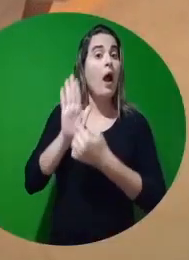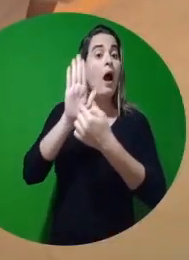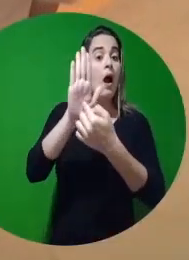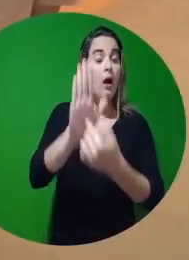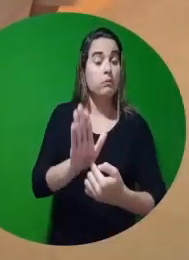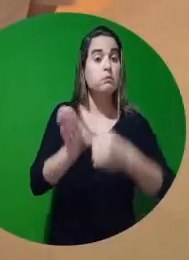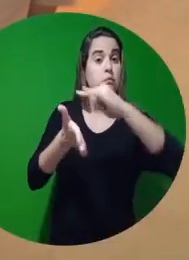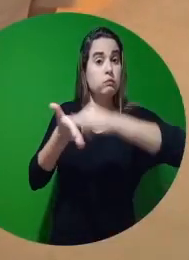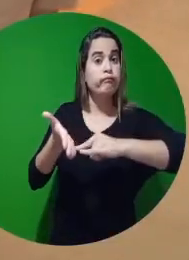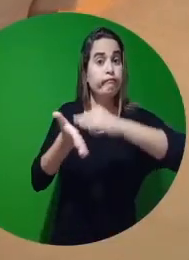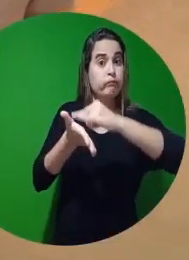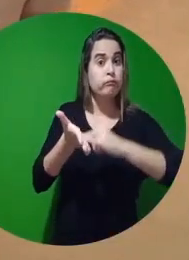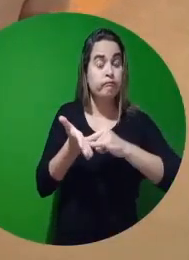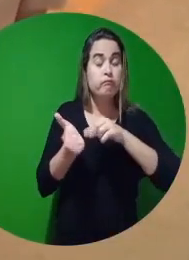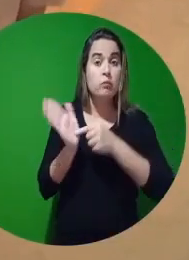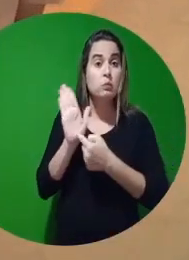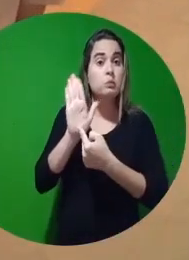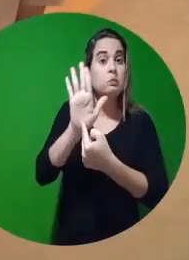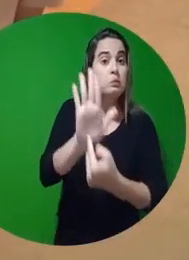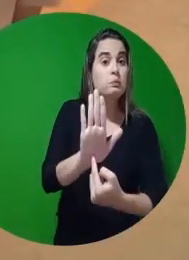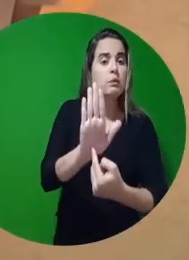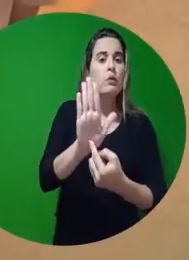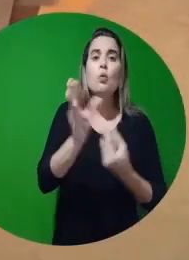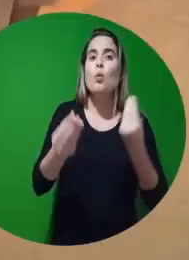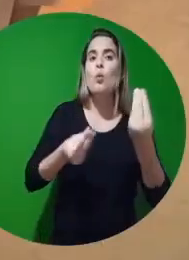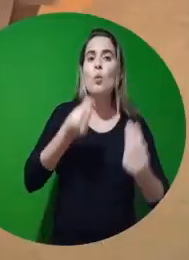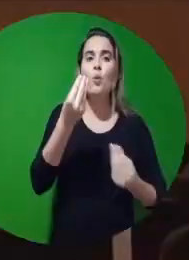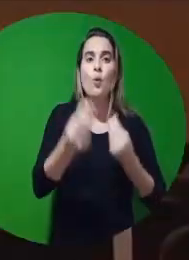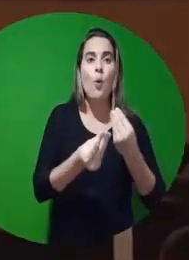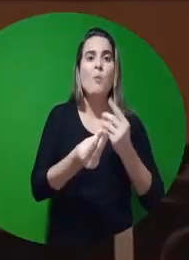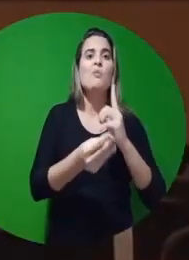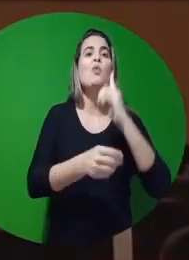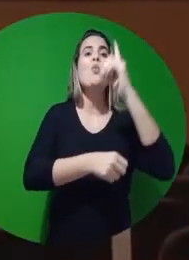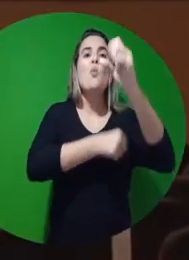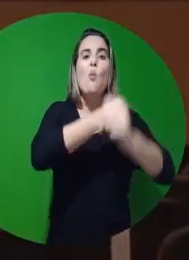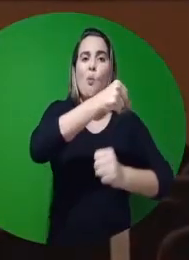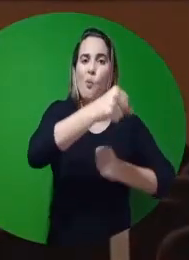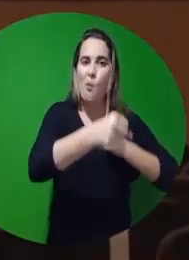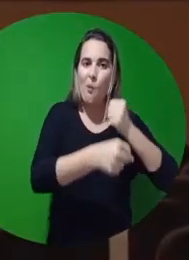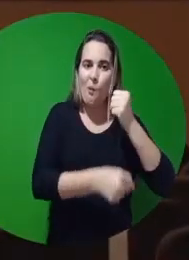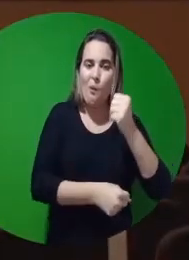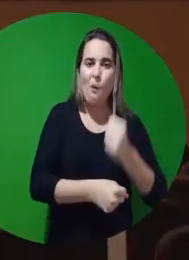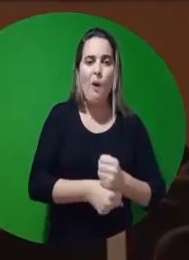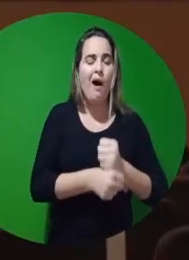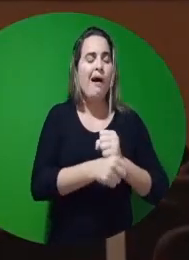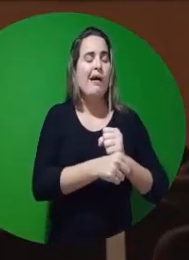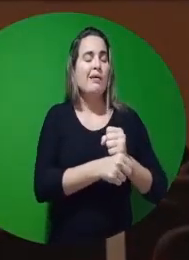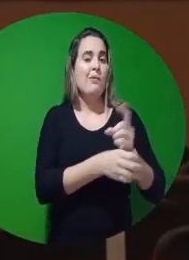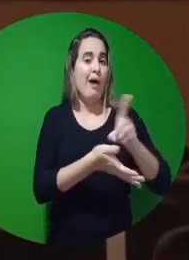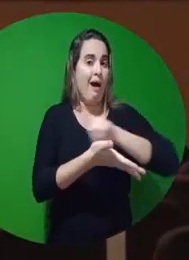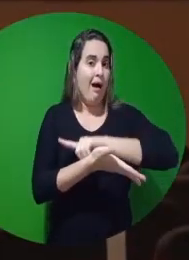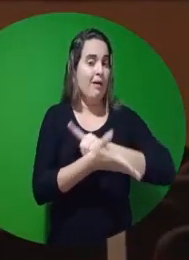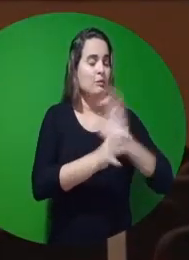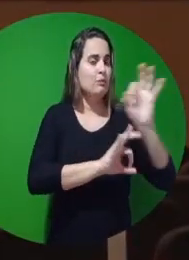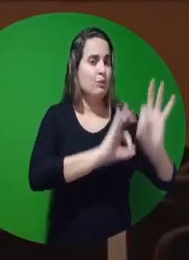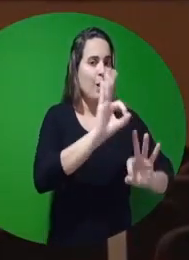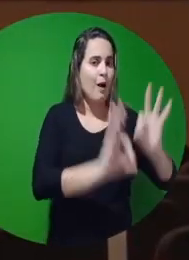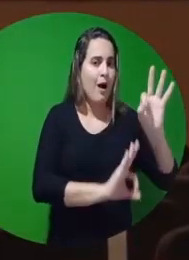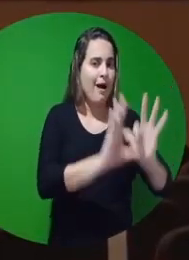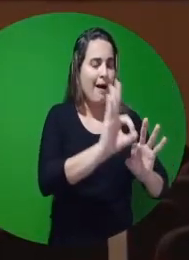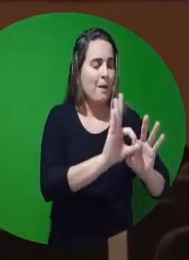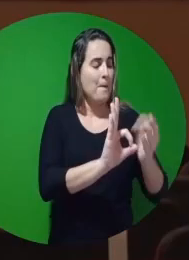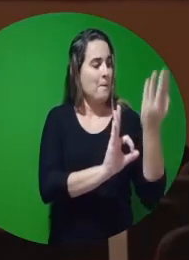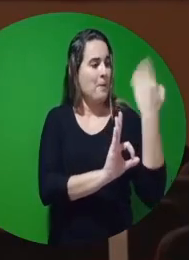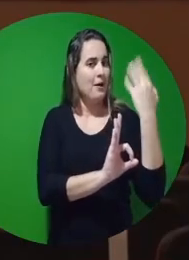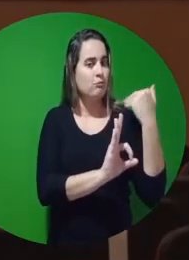eleitoral apresentação do documento aos juízes e chefes de cartório se dá após um ano de elaboração e tudo